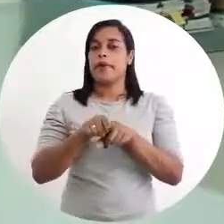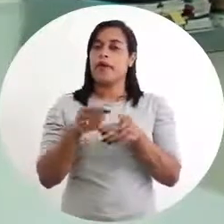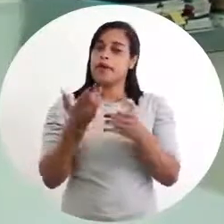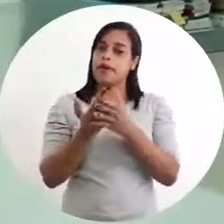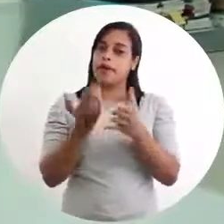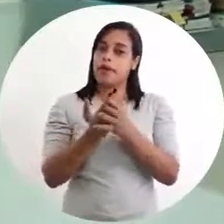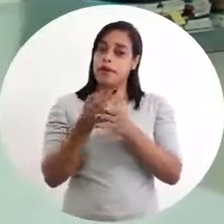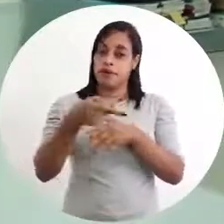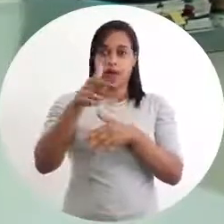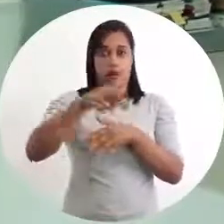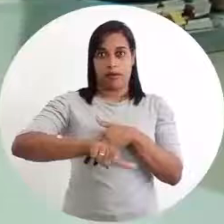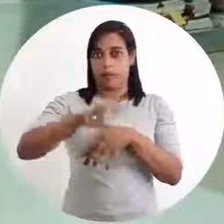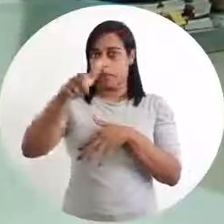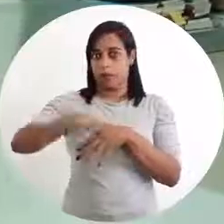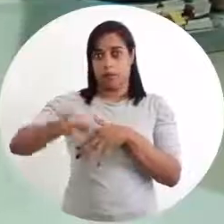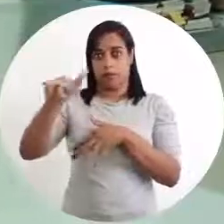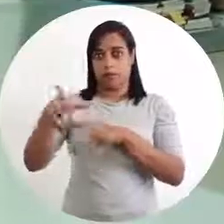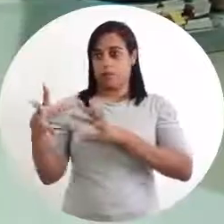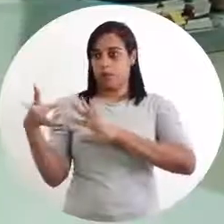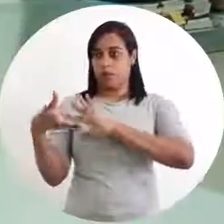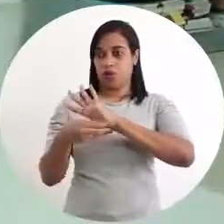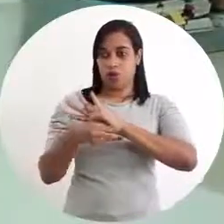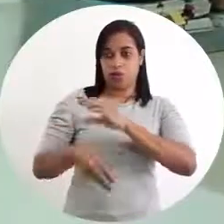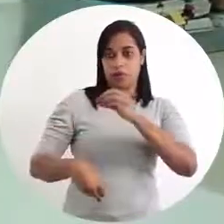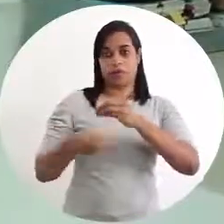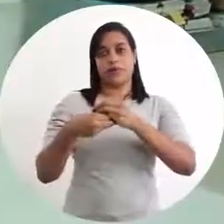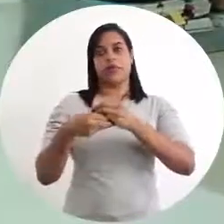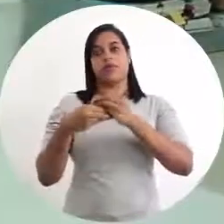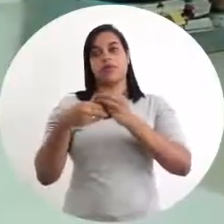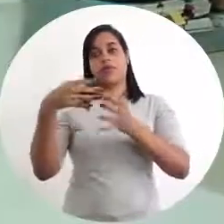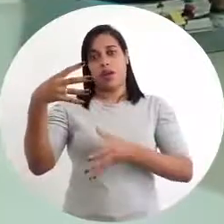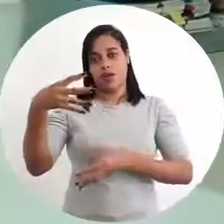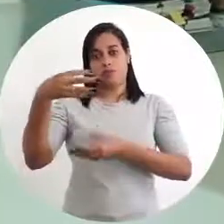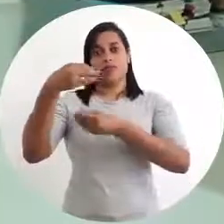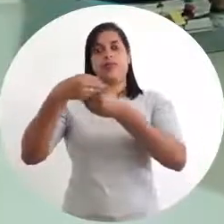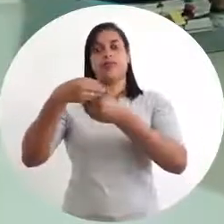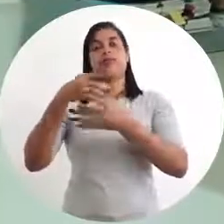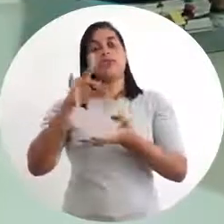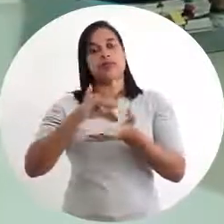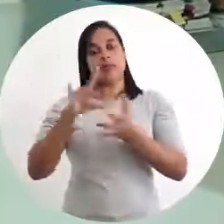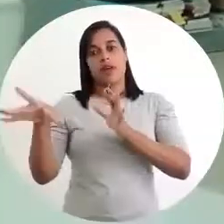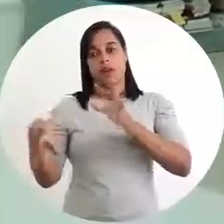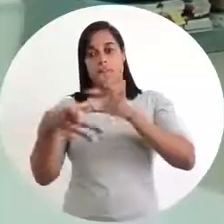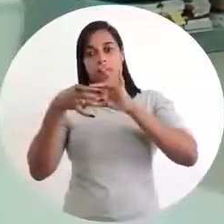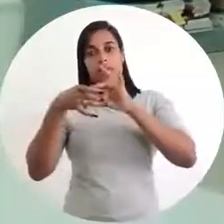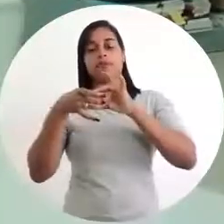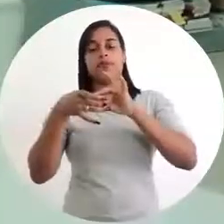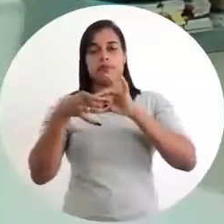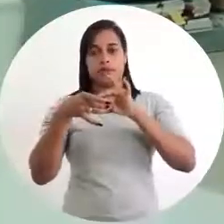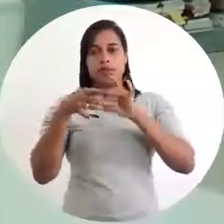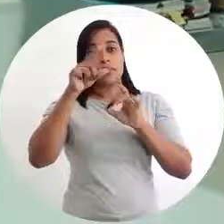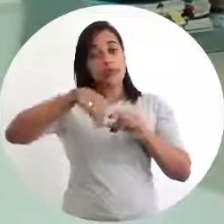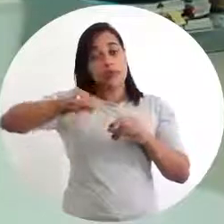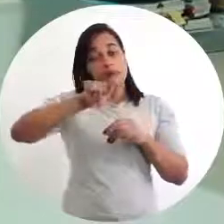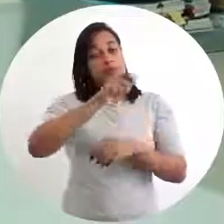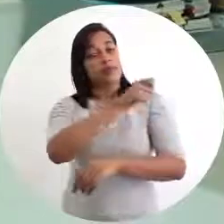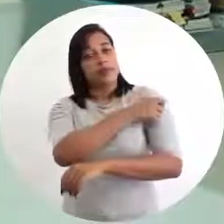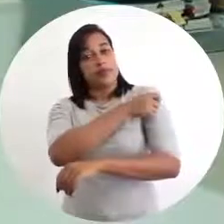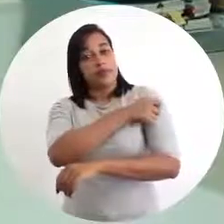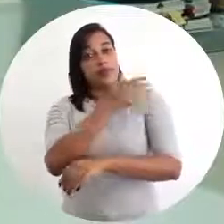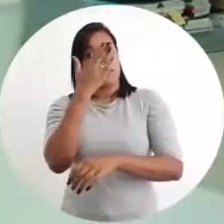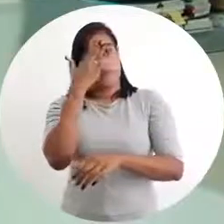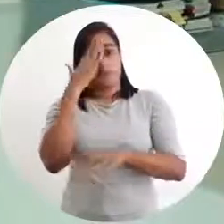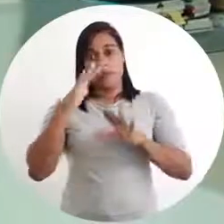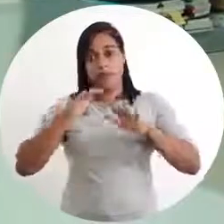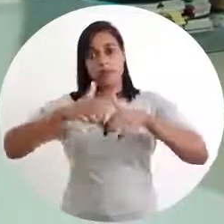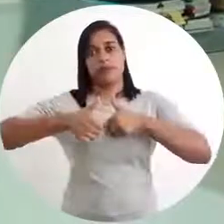aula, aqui a gente não vai repetir exatamente aquilo que disse na apostila, a gente vai tentar fazer uma complementação para que o estudo